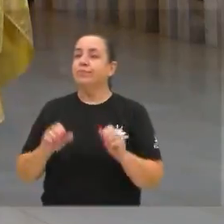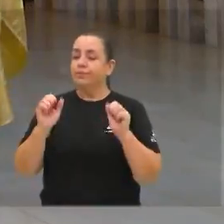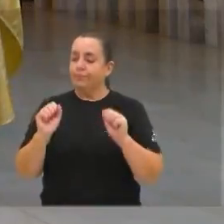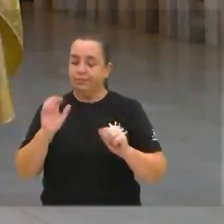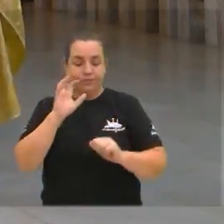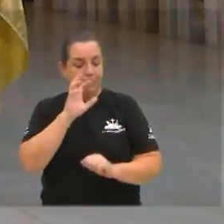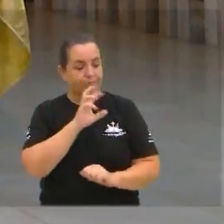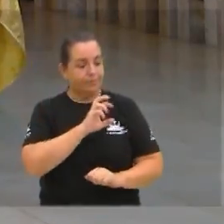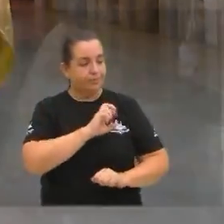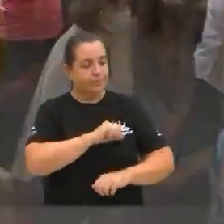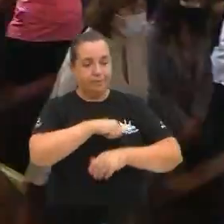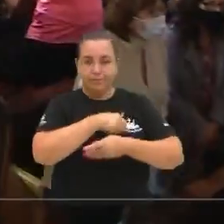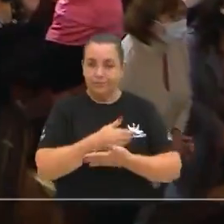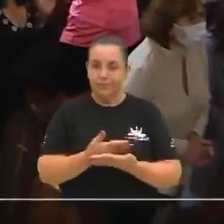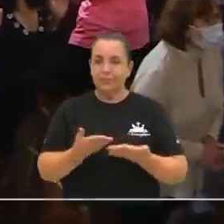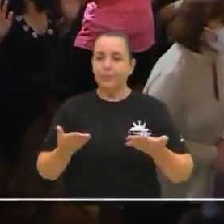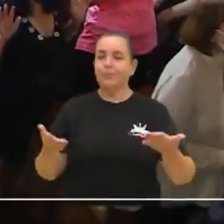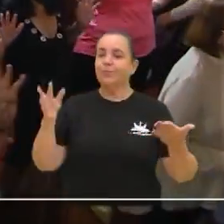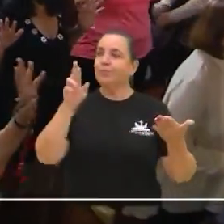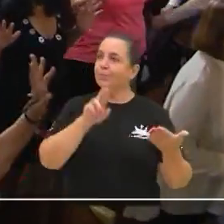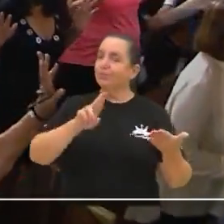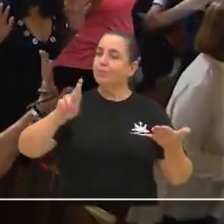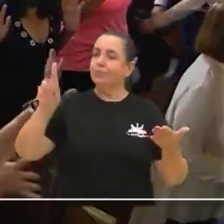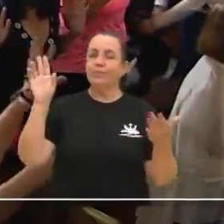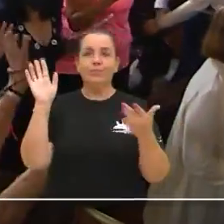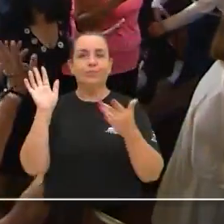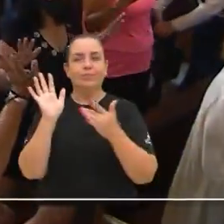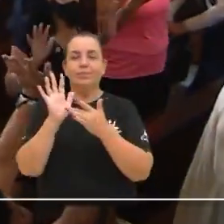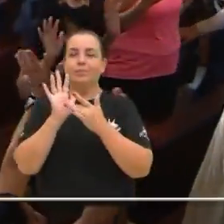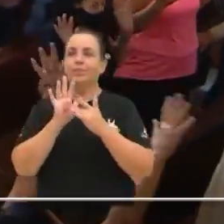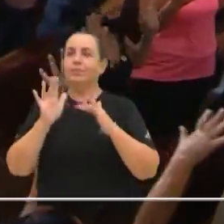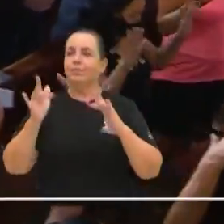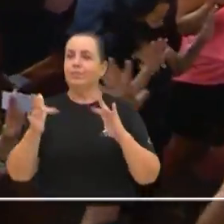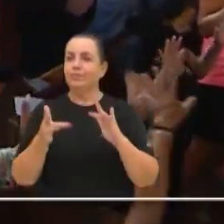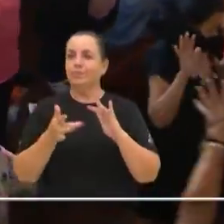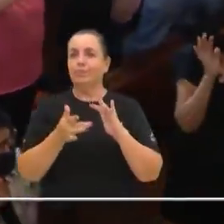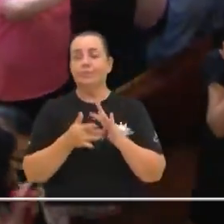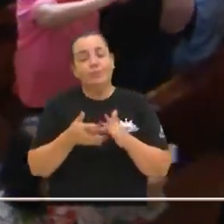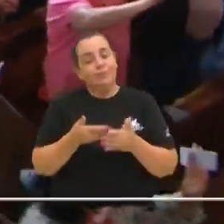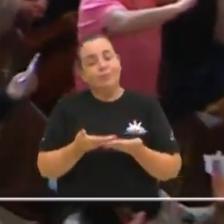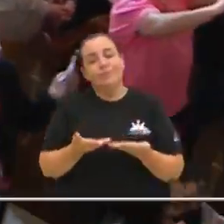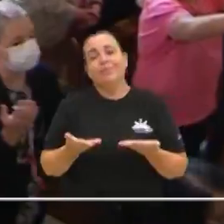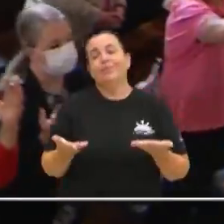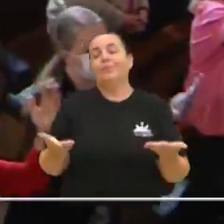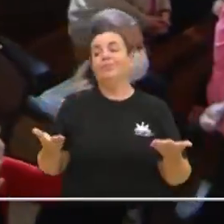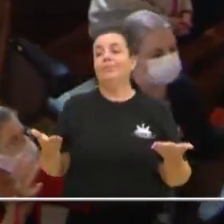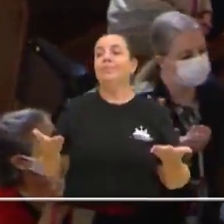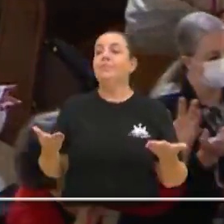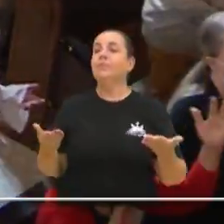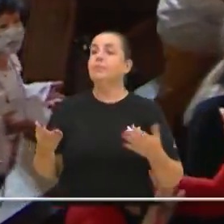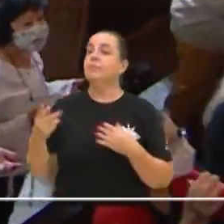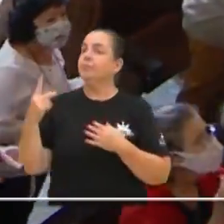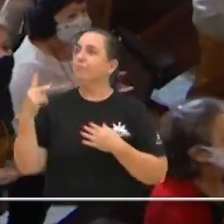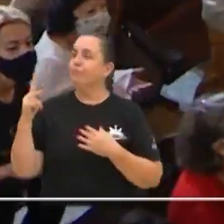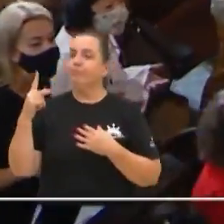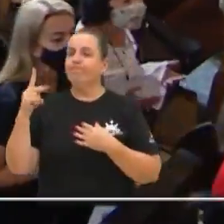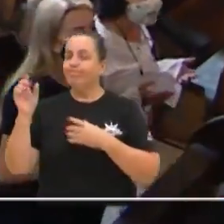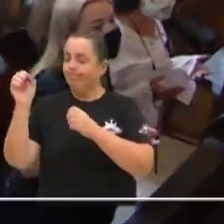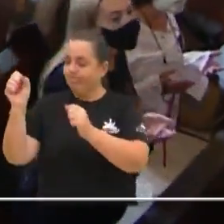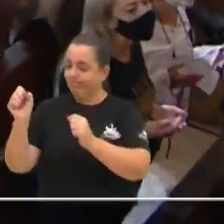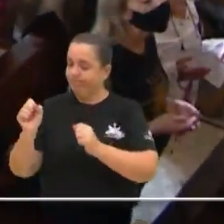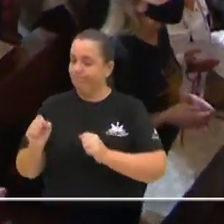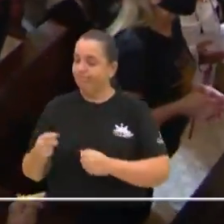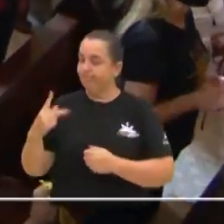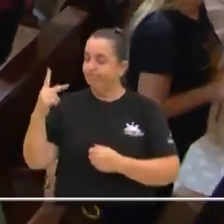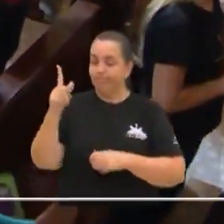Podes reinar, Senhor Jesus, ó sim. O